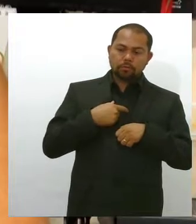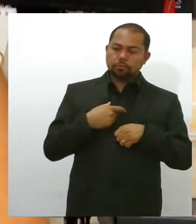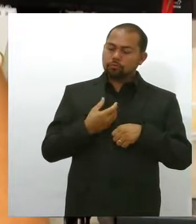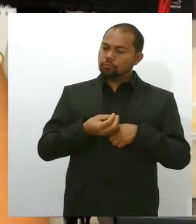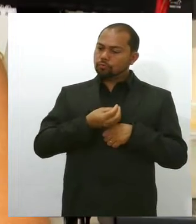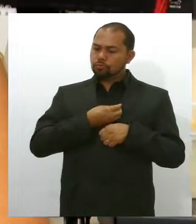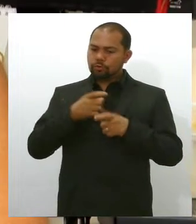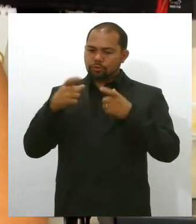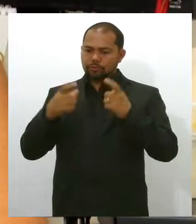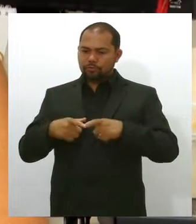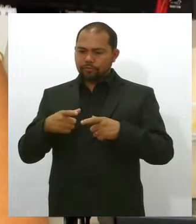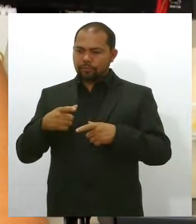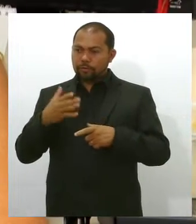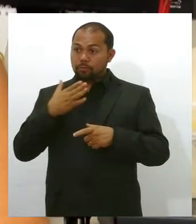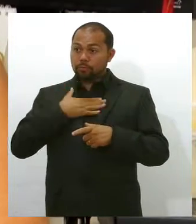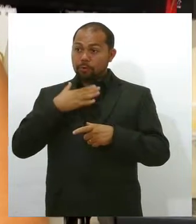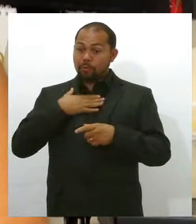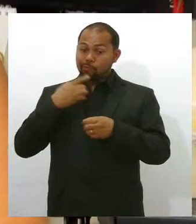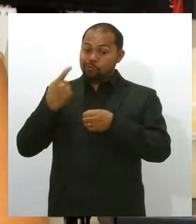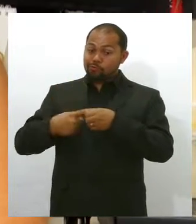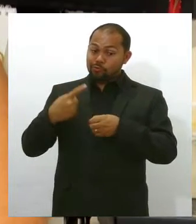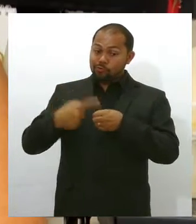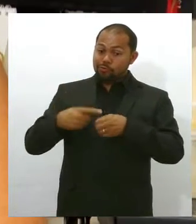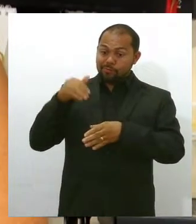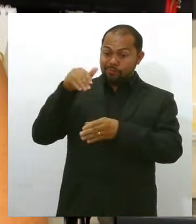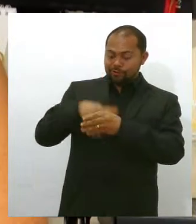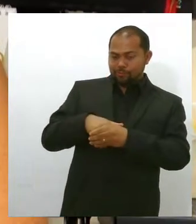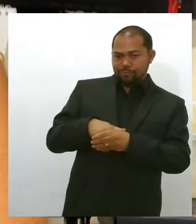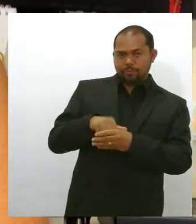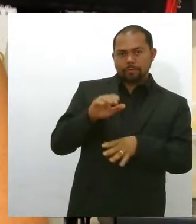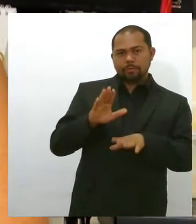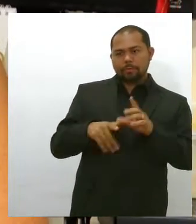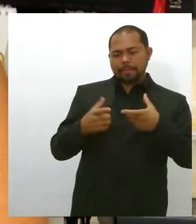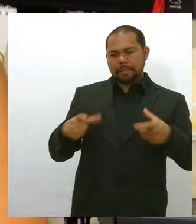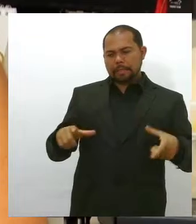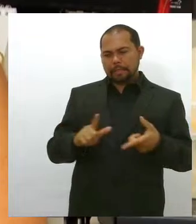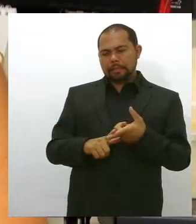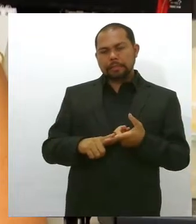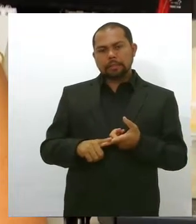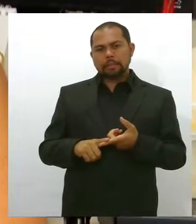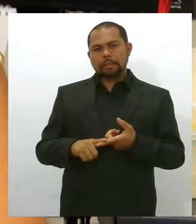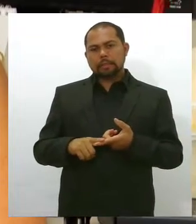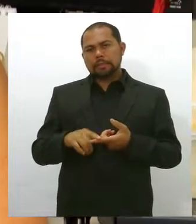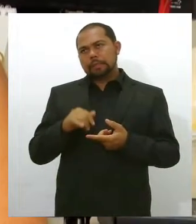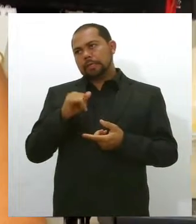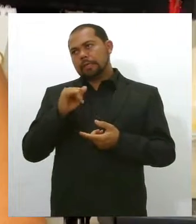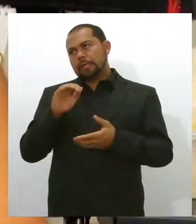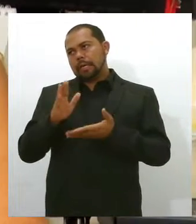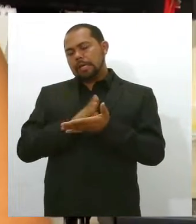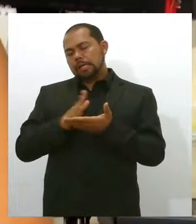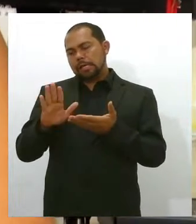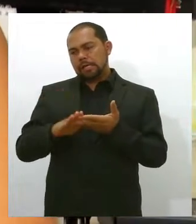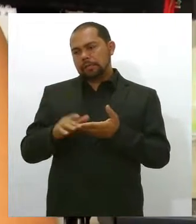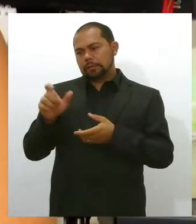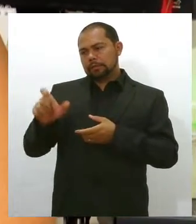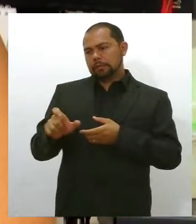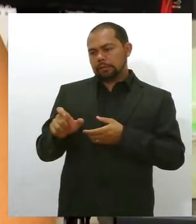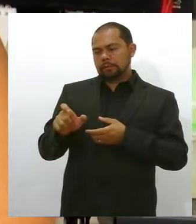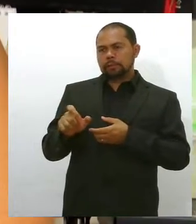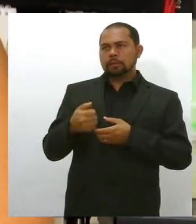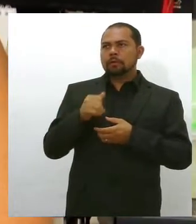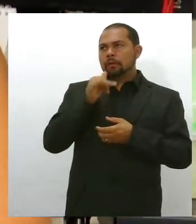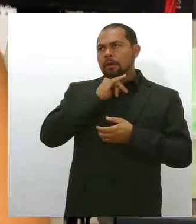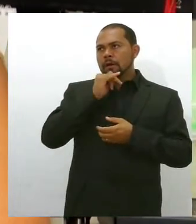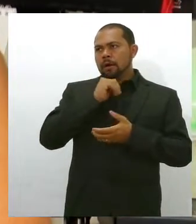meu Município então muitas vezes de forma equivocada um eleitor por exemplo que é